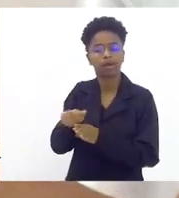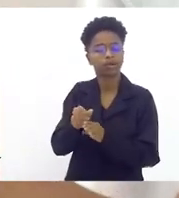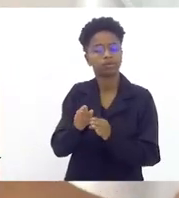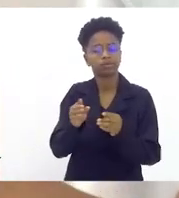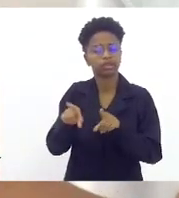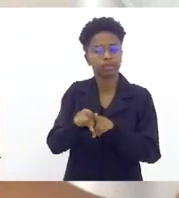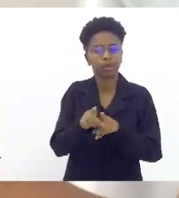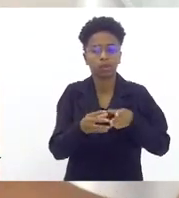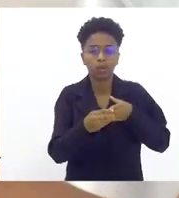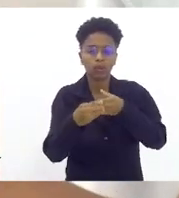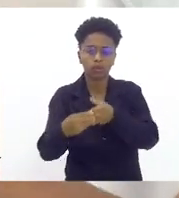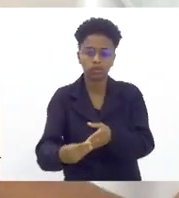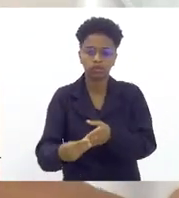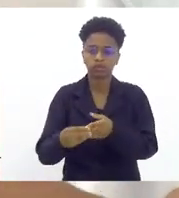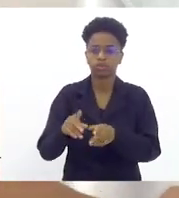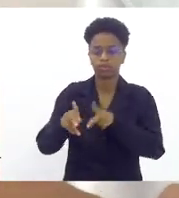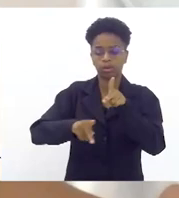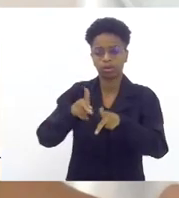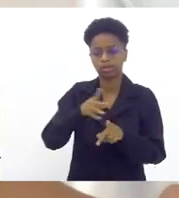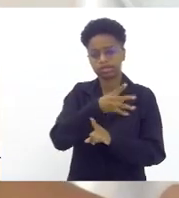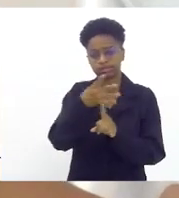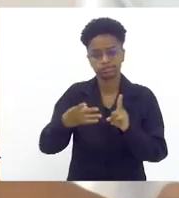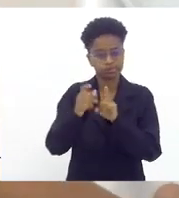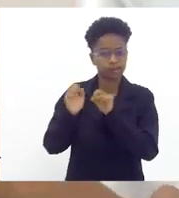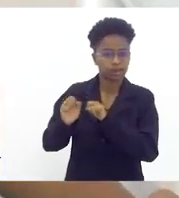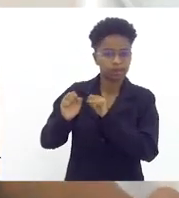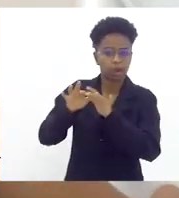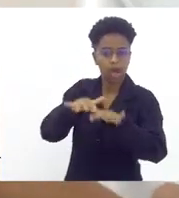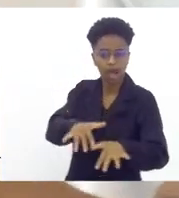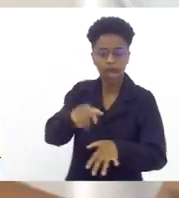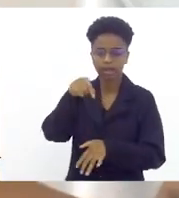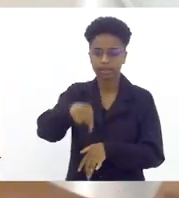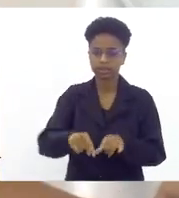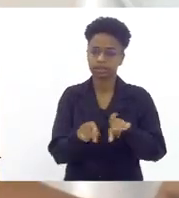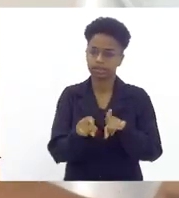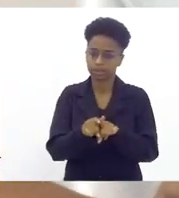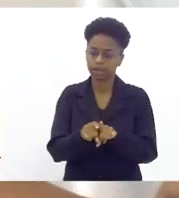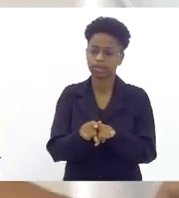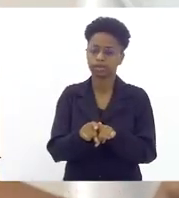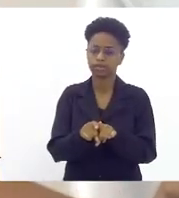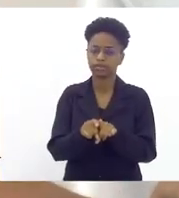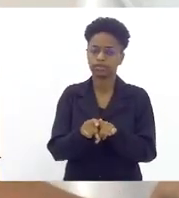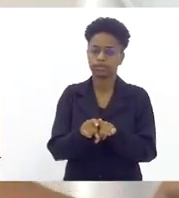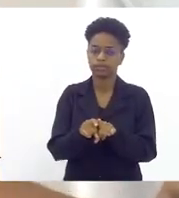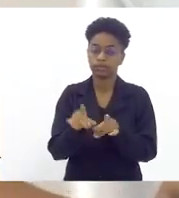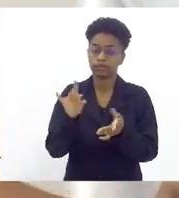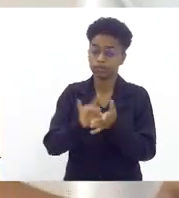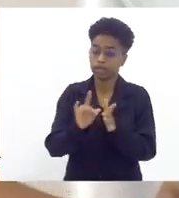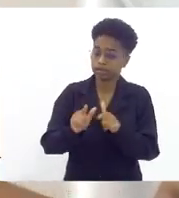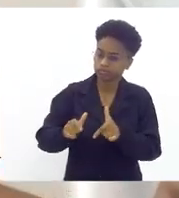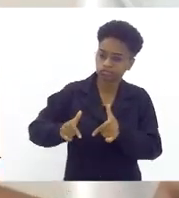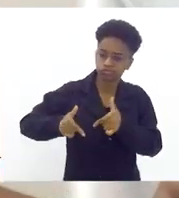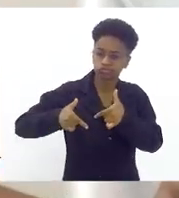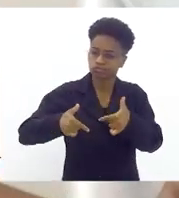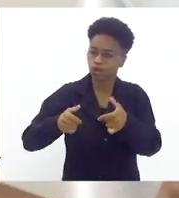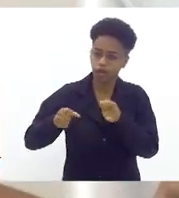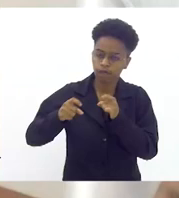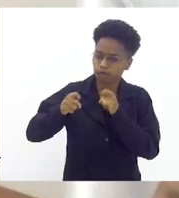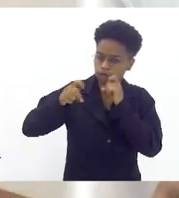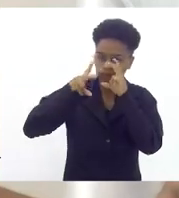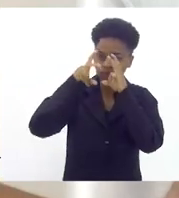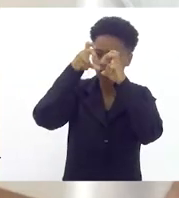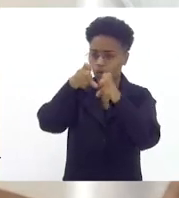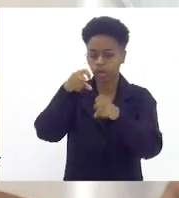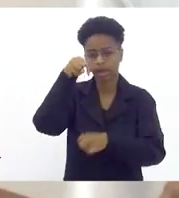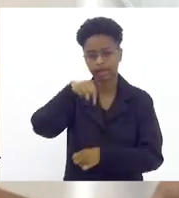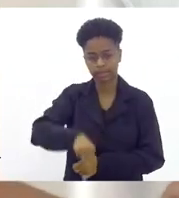para ocuparem essa casa e para se transformarem, se materializarem como força ativa que pauta o plenário